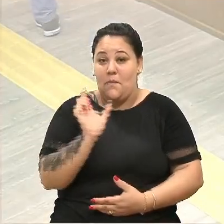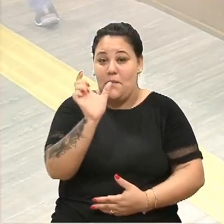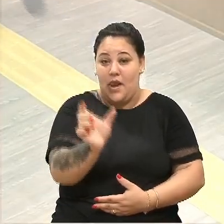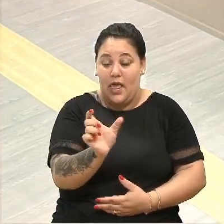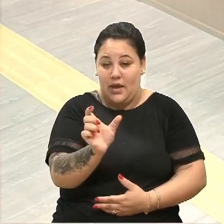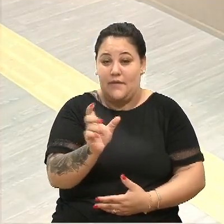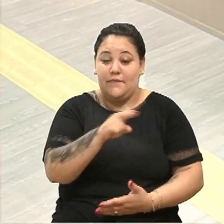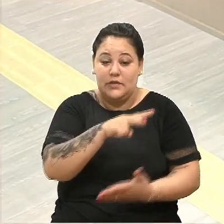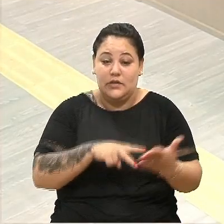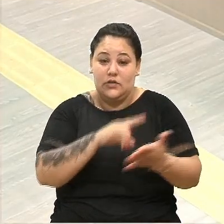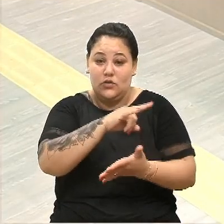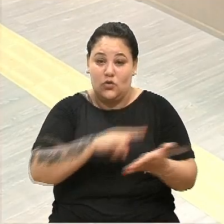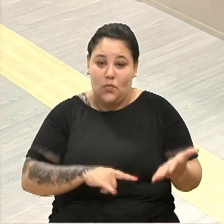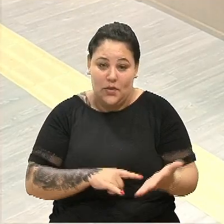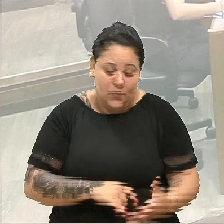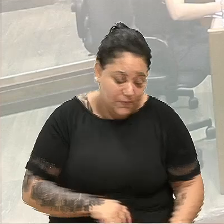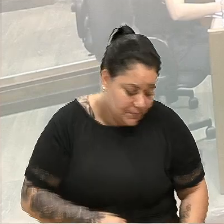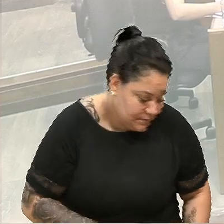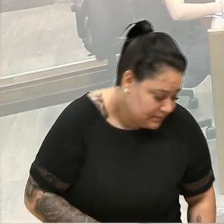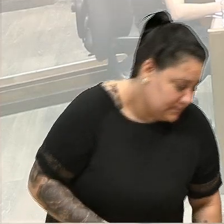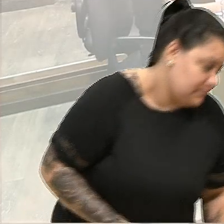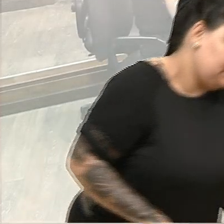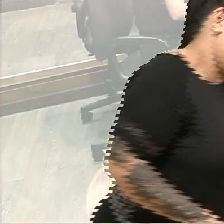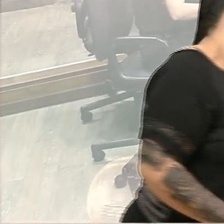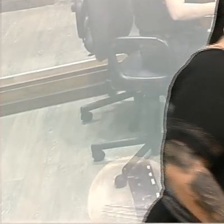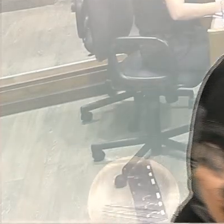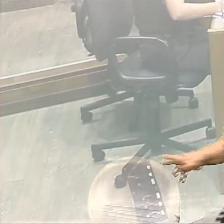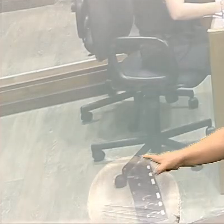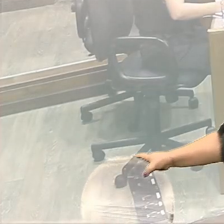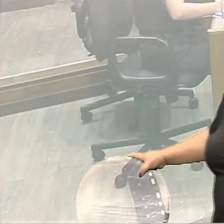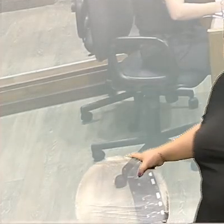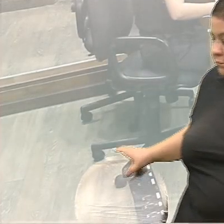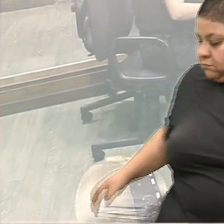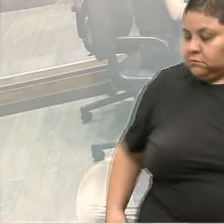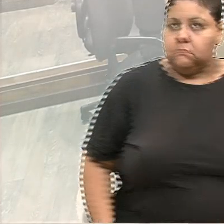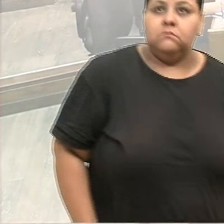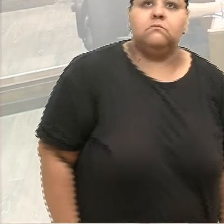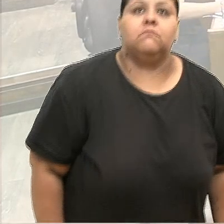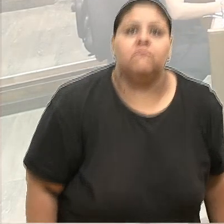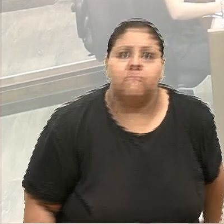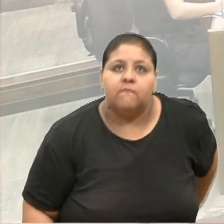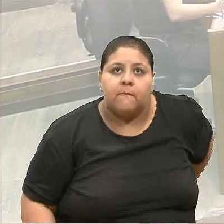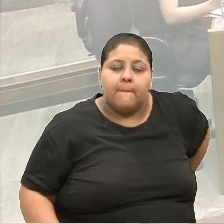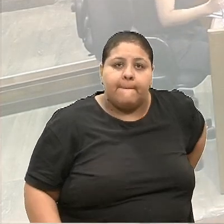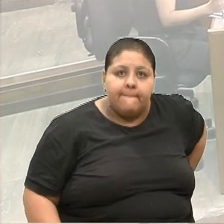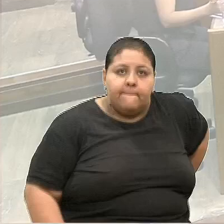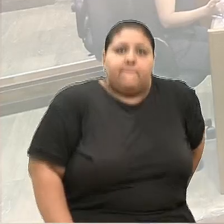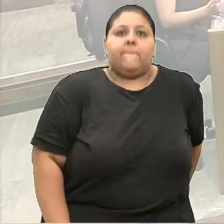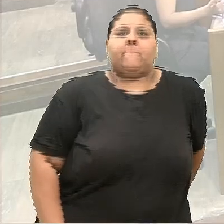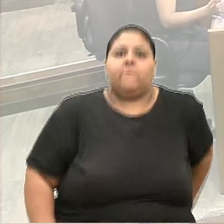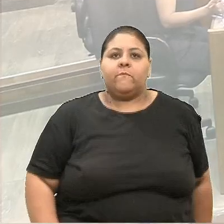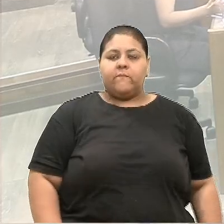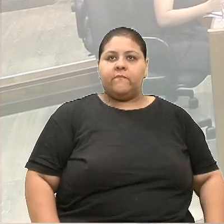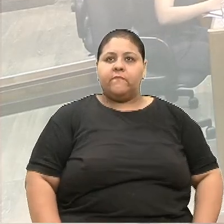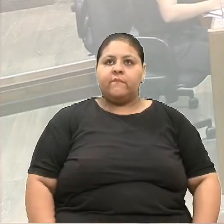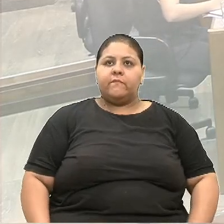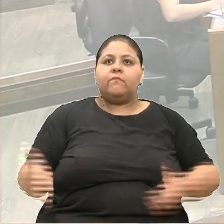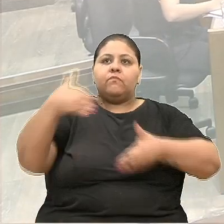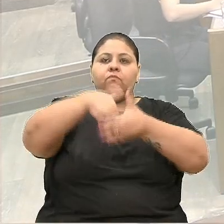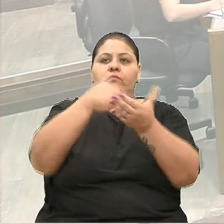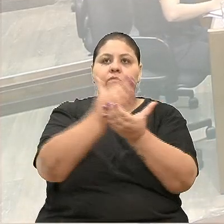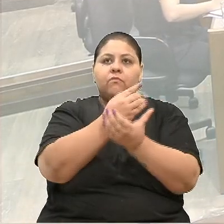ad-hoc para a leitura do parecer. Presidente, o parecer é favorável ao projeto de lei número 146 de 2024, contido no